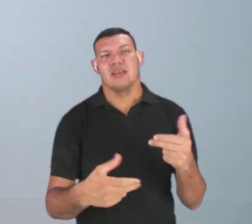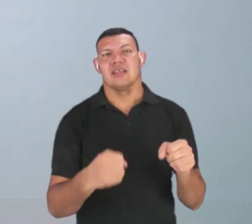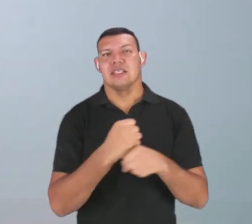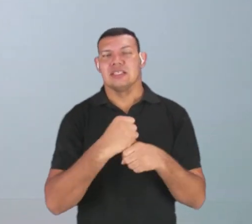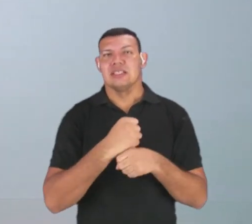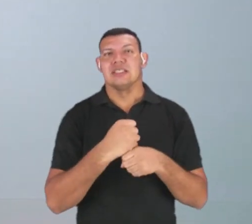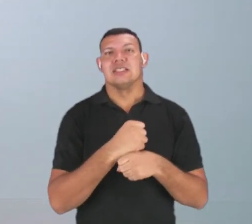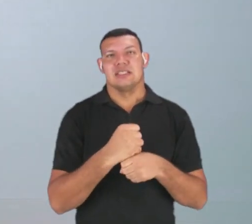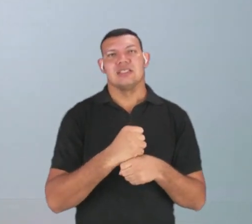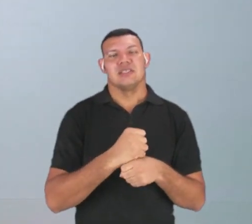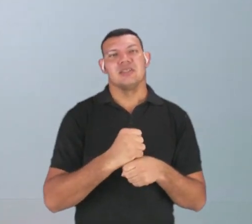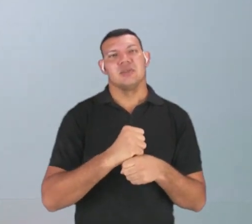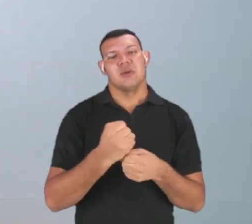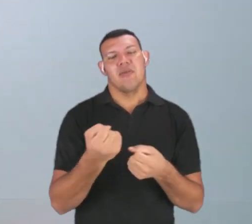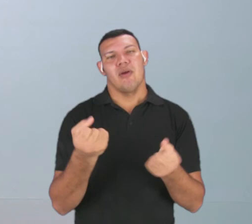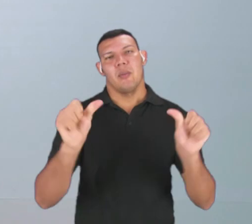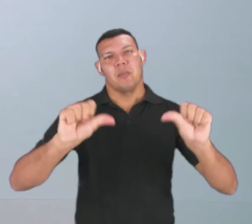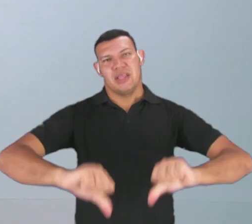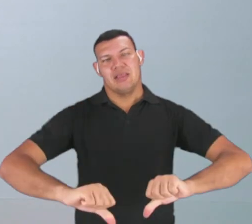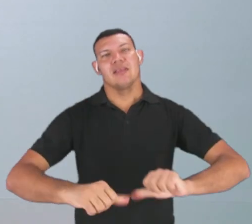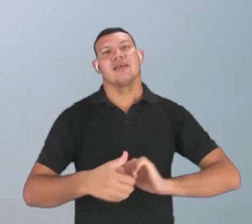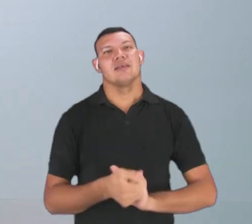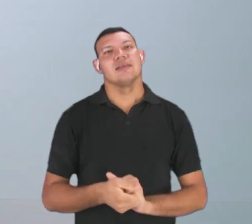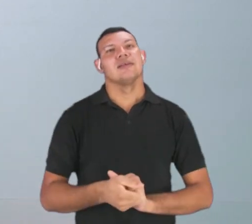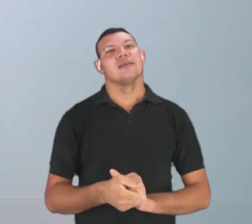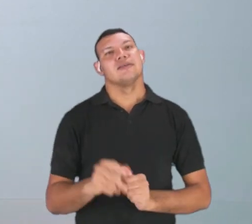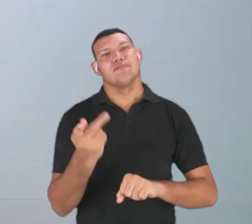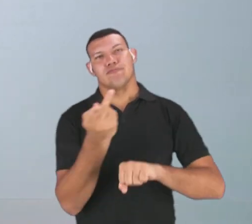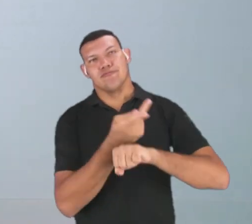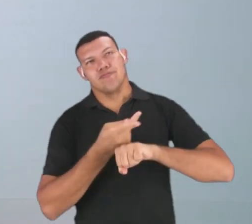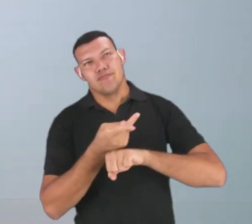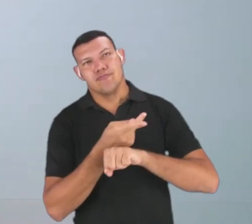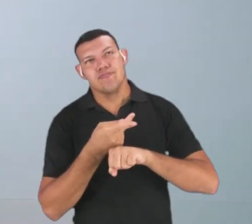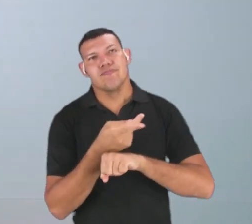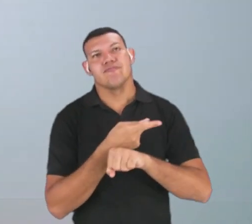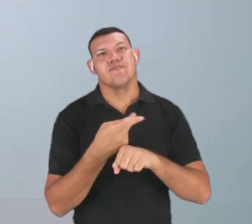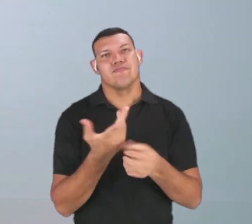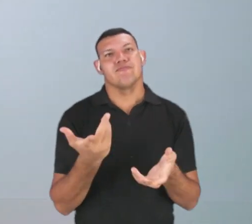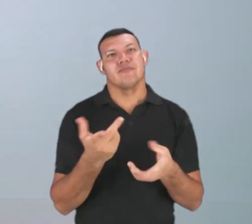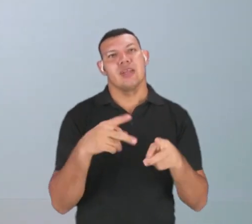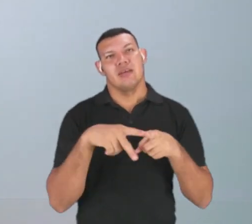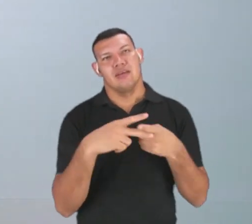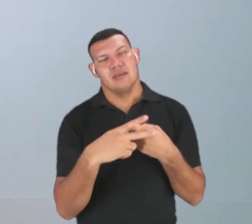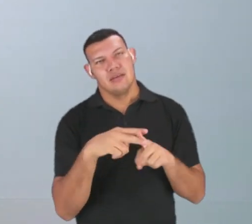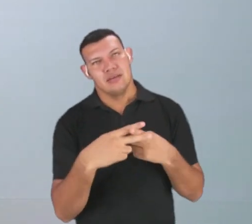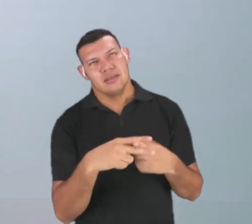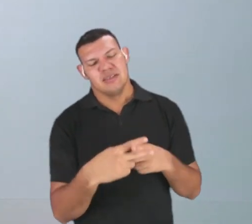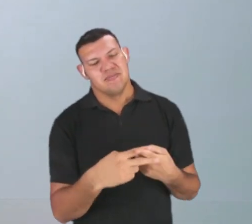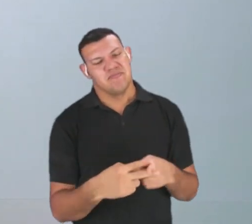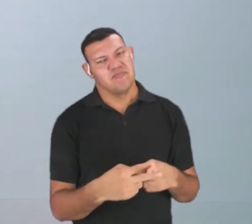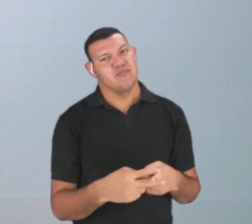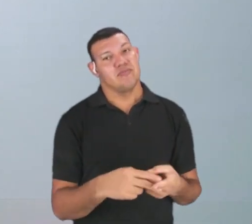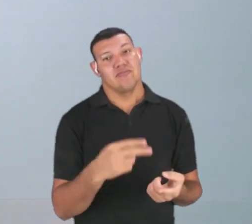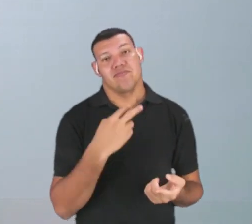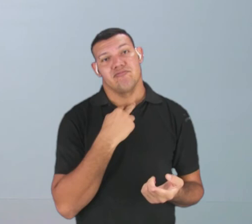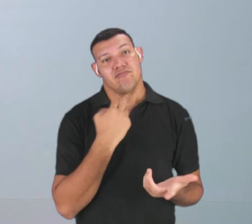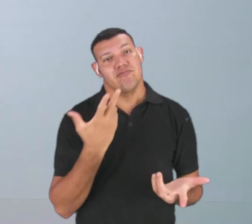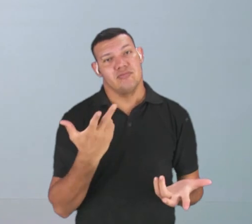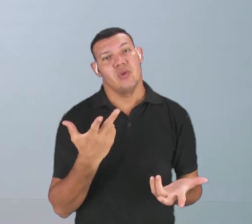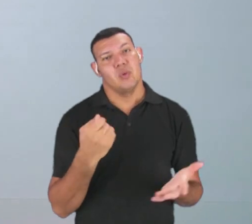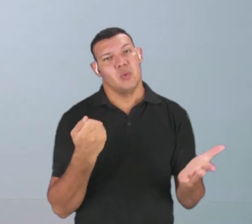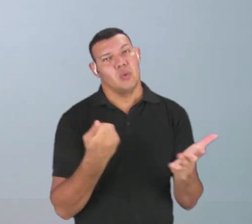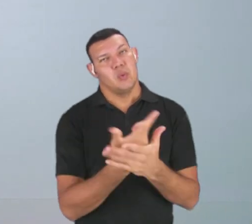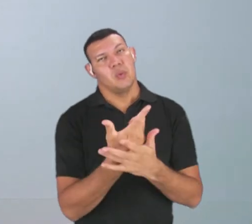tempo, elas já danificam e você tem que procurar ou fazer uma manutenção, e às vezes nem vale a pena, ou comprar um outro